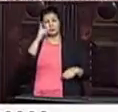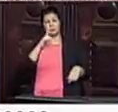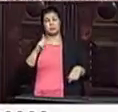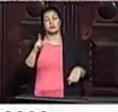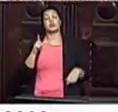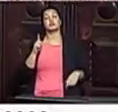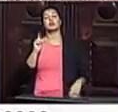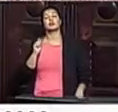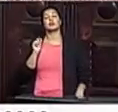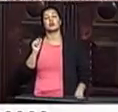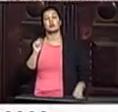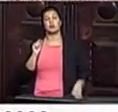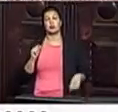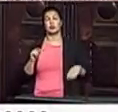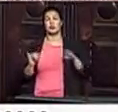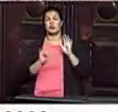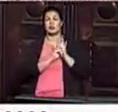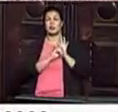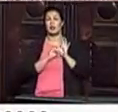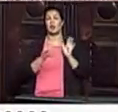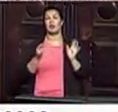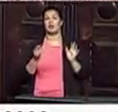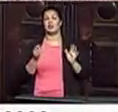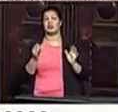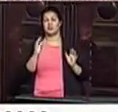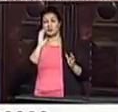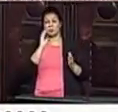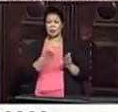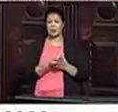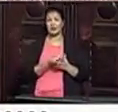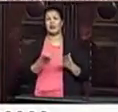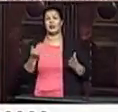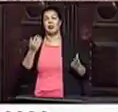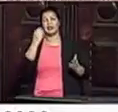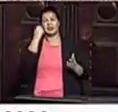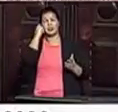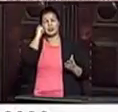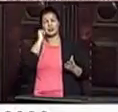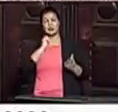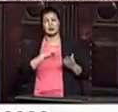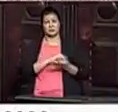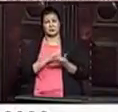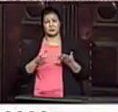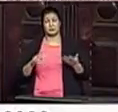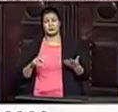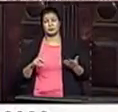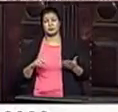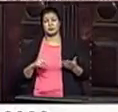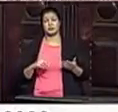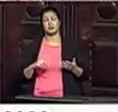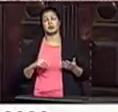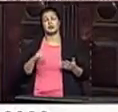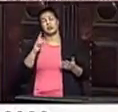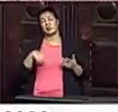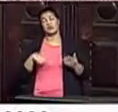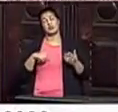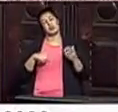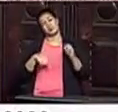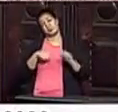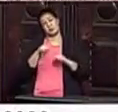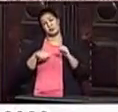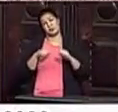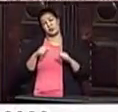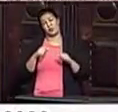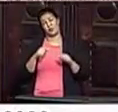suas identidades, credibilidade, seus conteúdos programáticos, doutrinários, o que se tornou difuso na maior parte dos